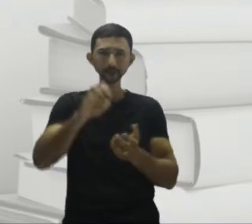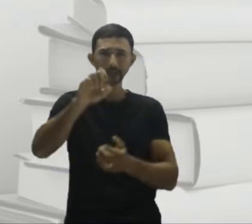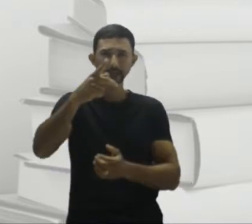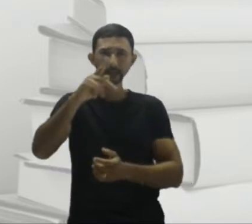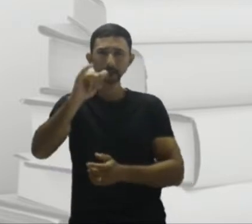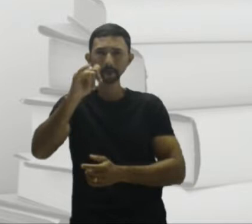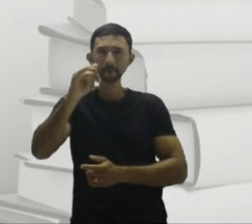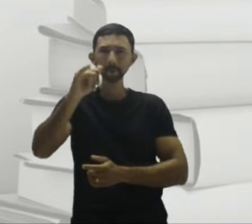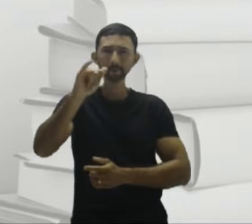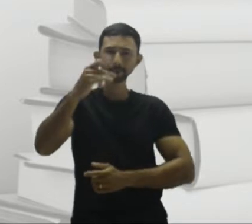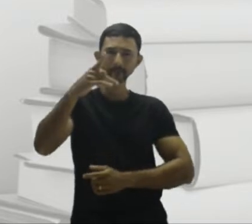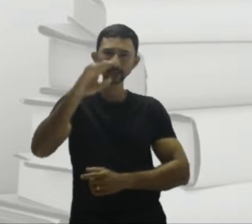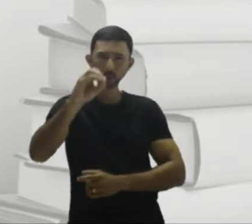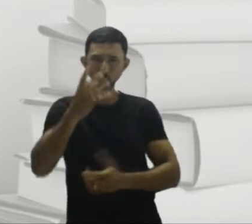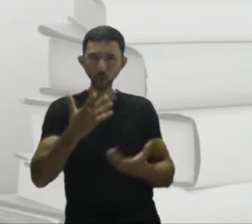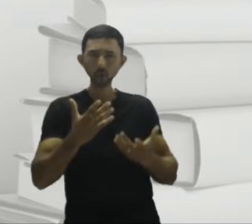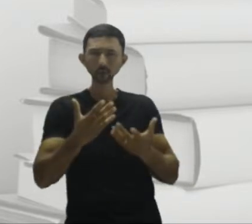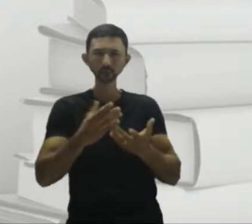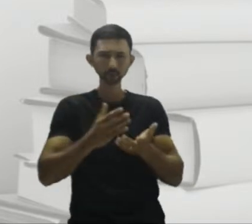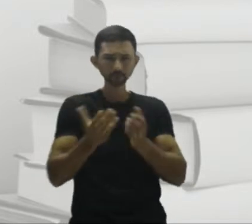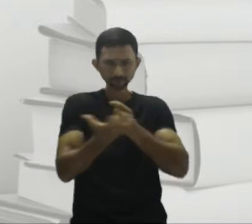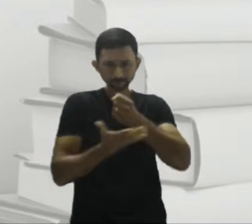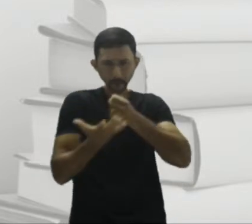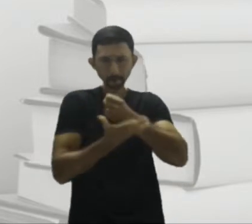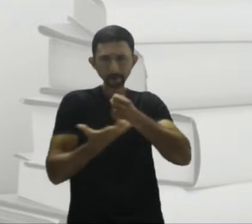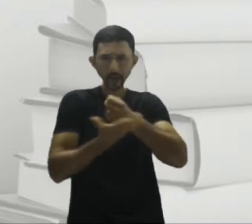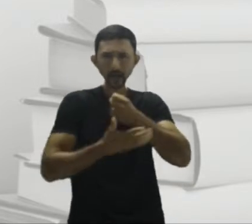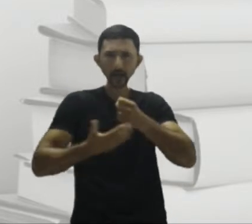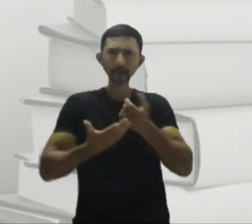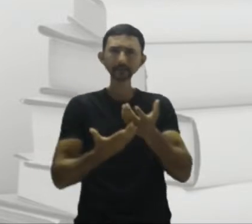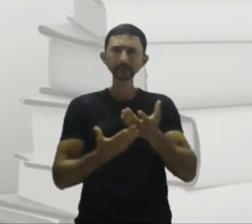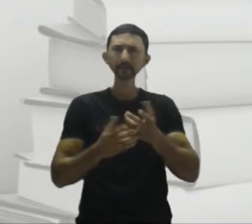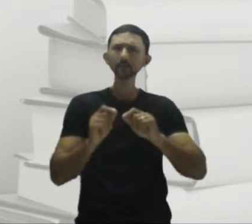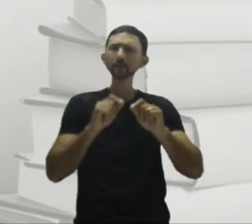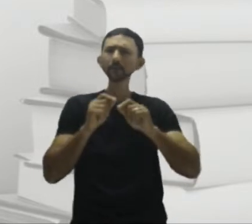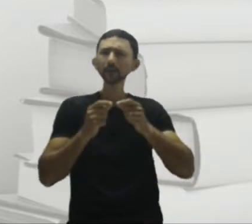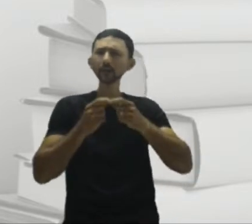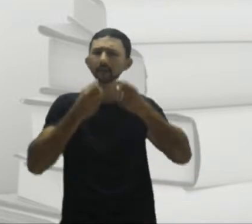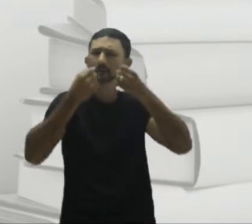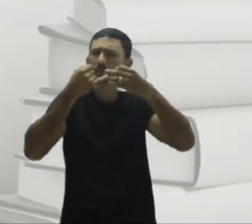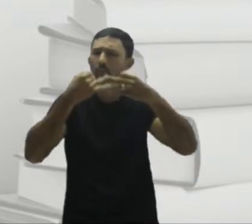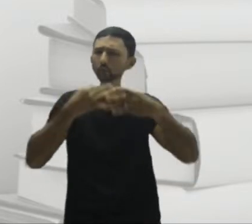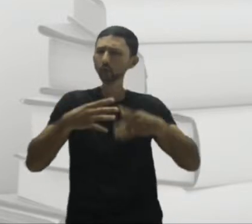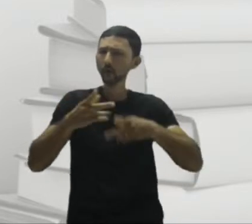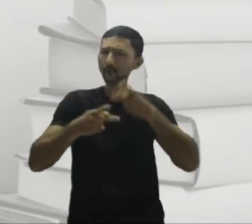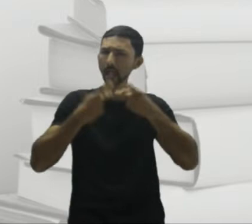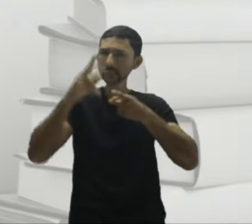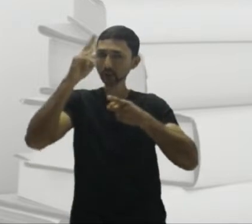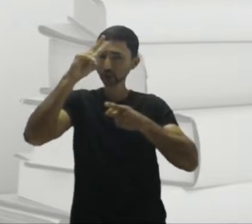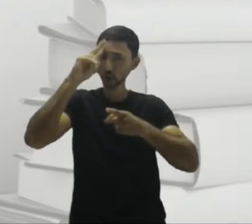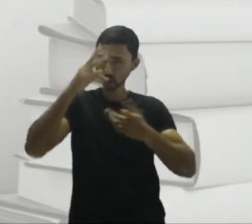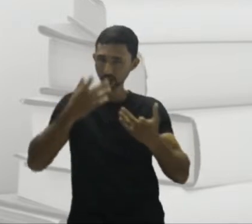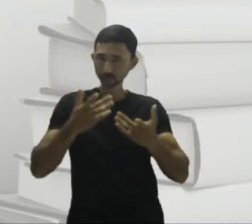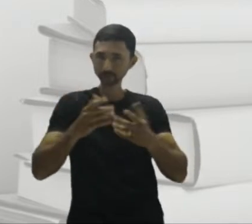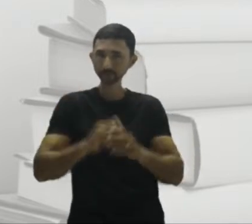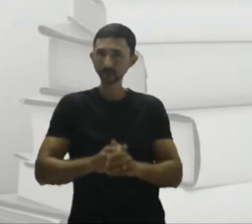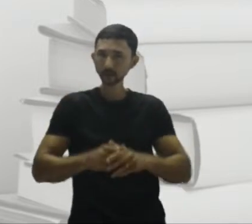épico, ele tem como base contar uma história,